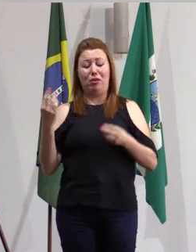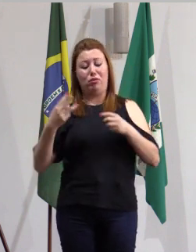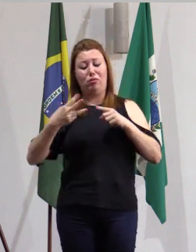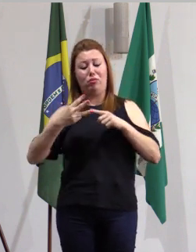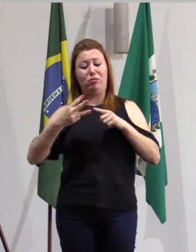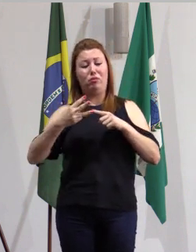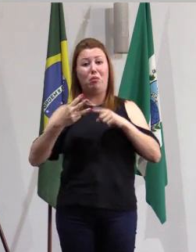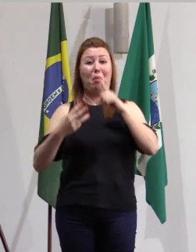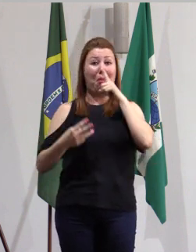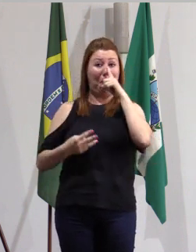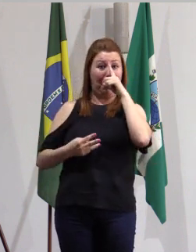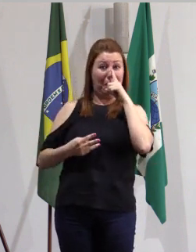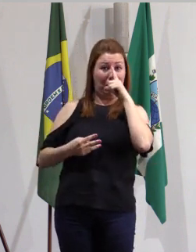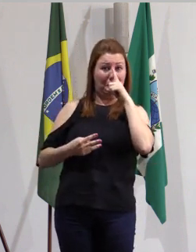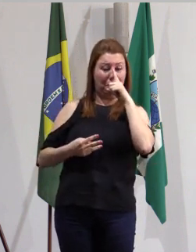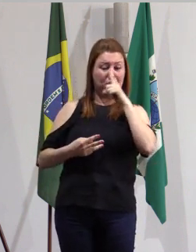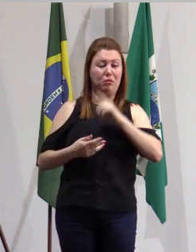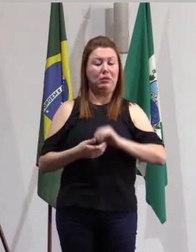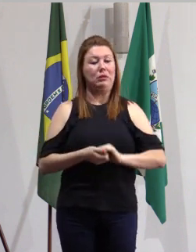perigos.